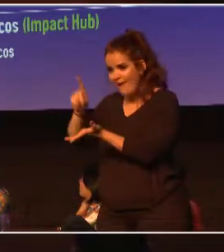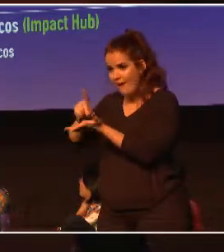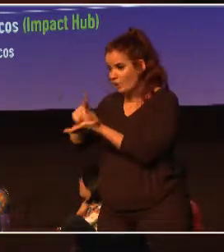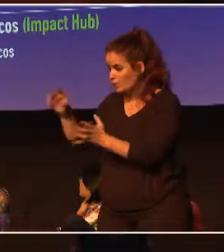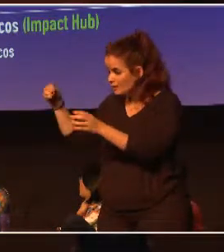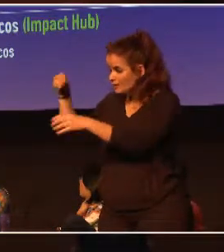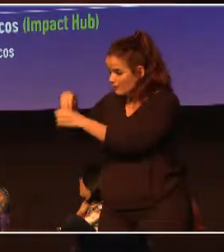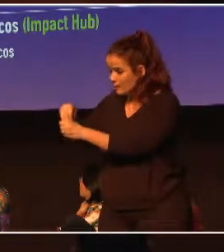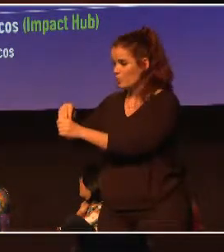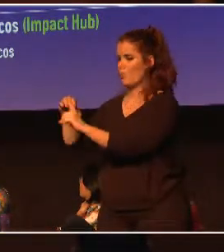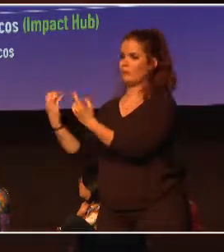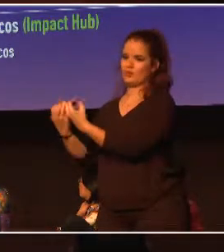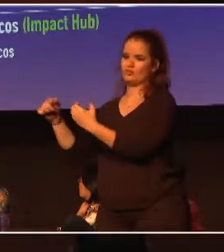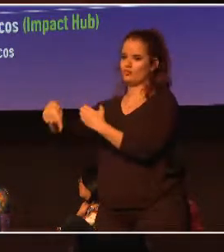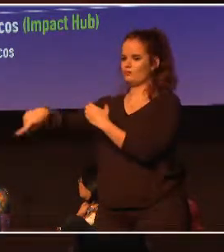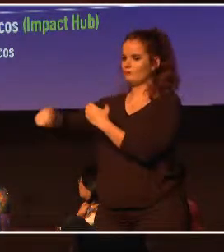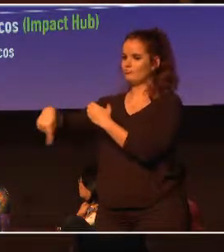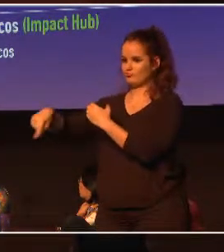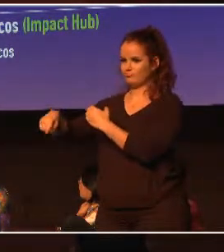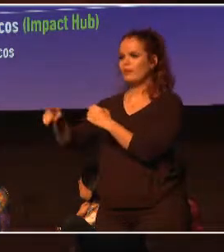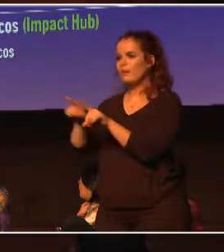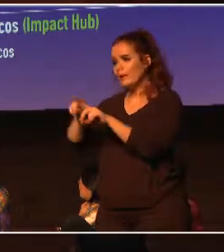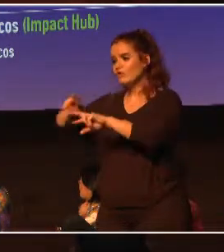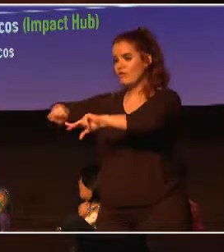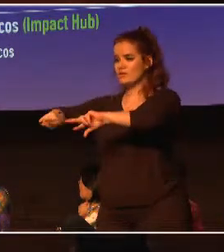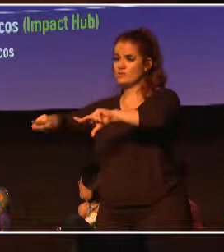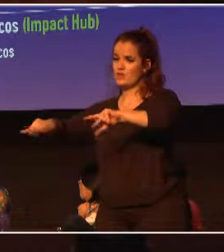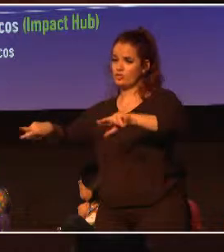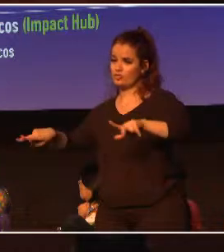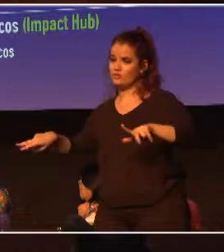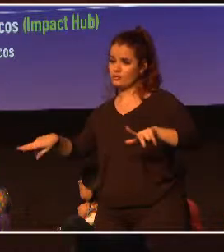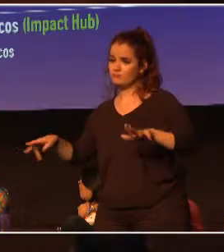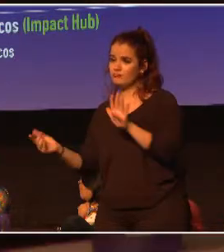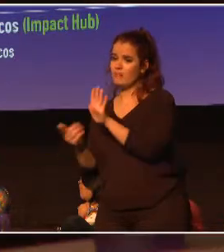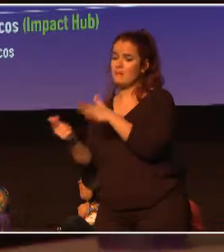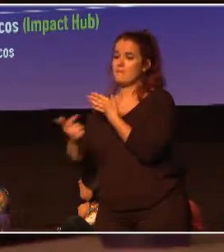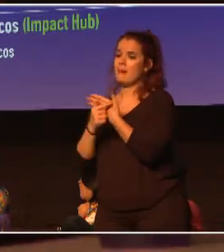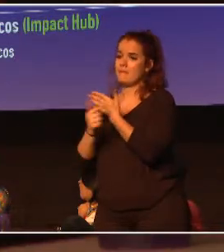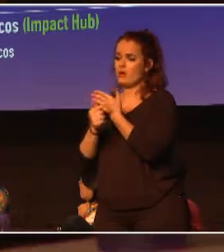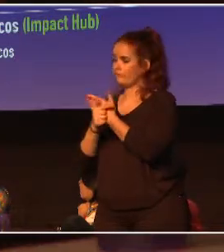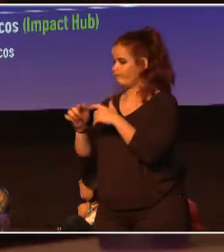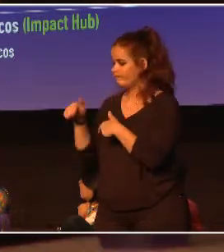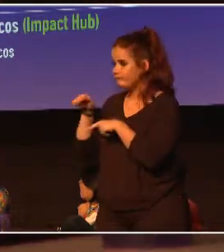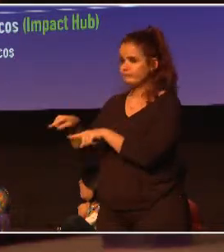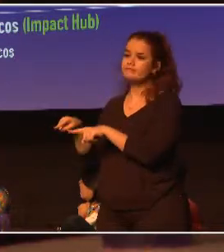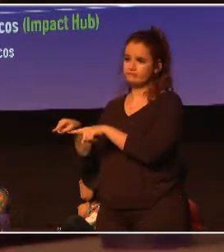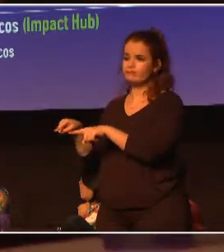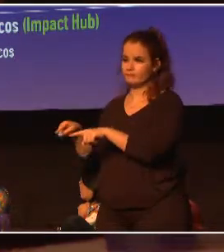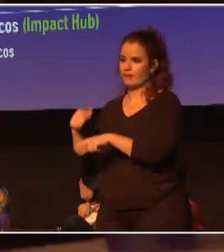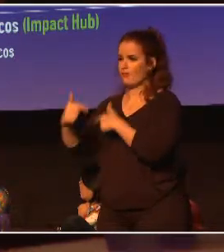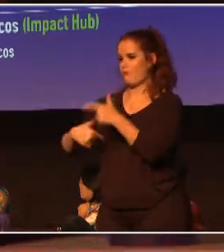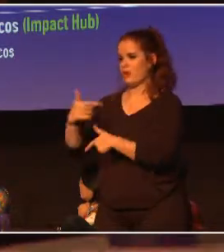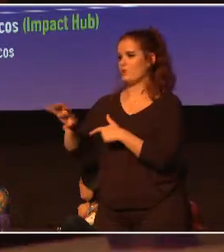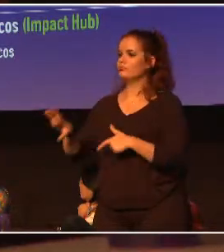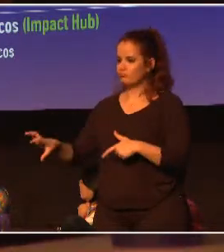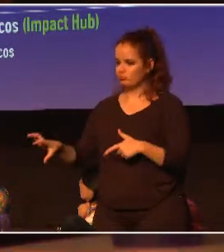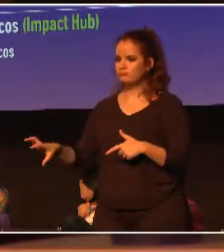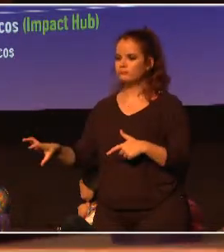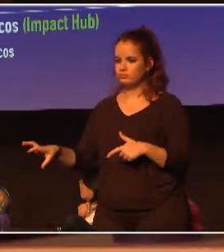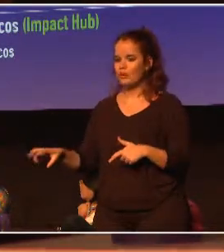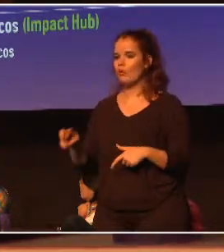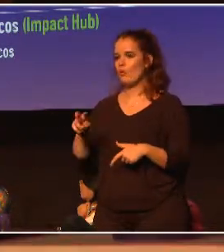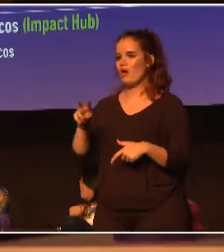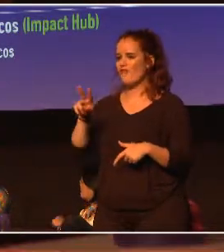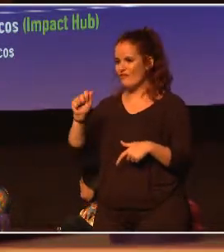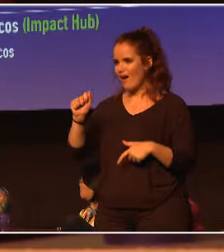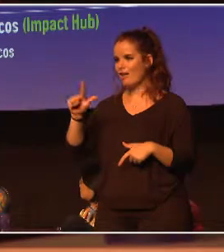e que empreendedores que tenham a diversidade como uma grande possibilidade de trabalho, né? Então, a Vale do Dendê